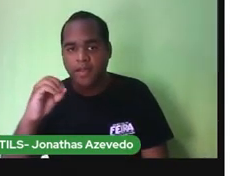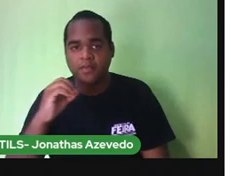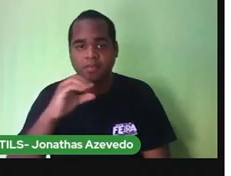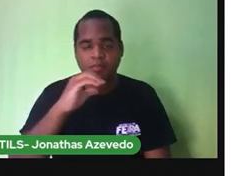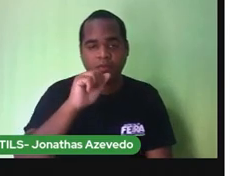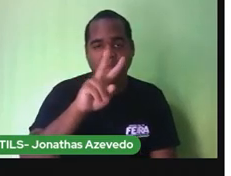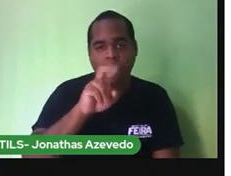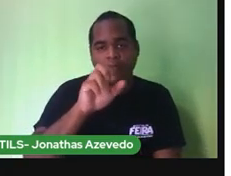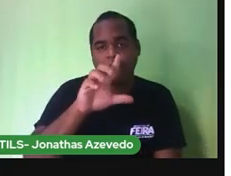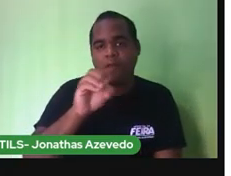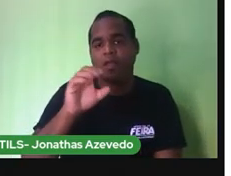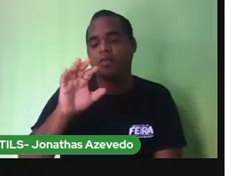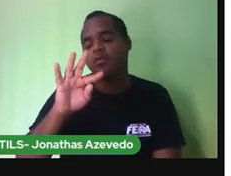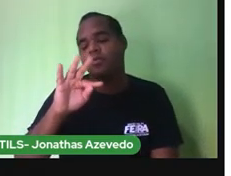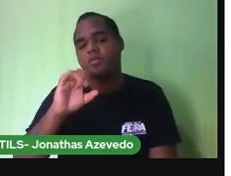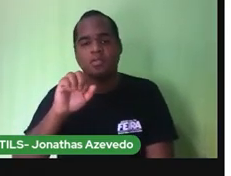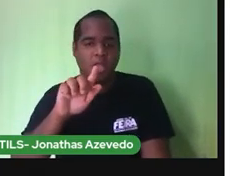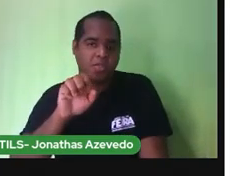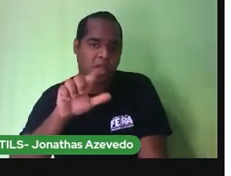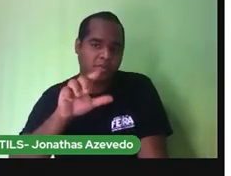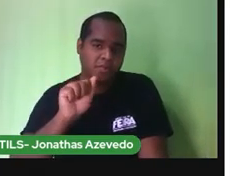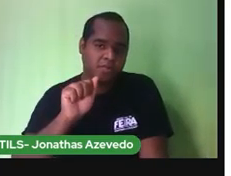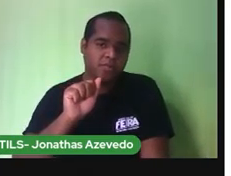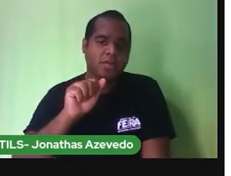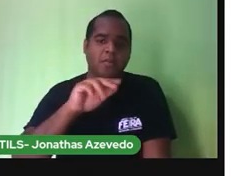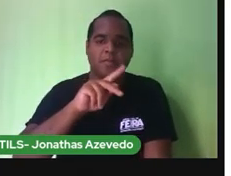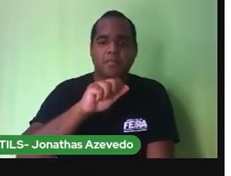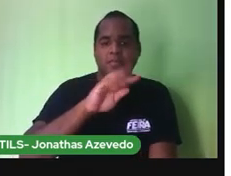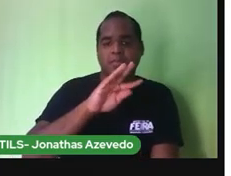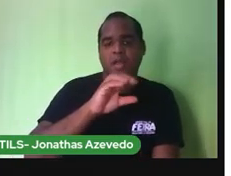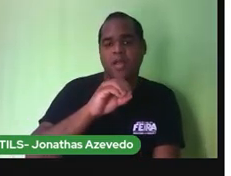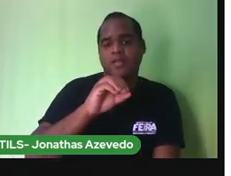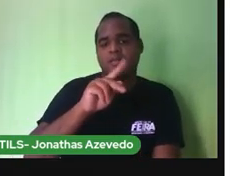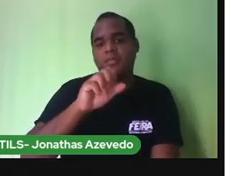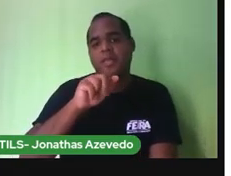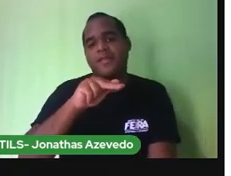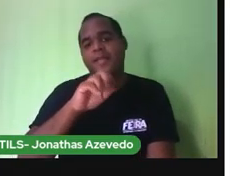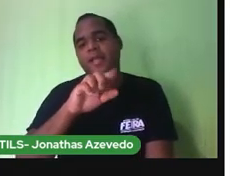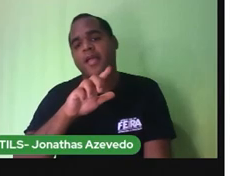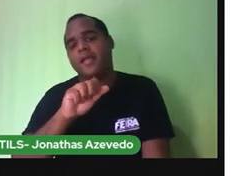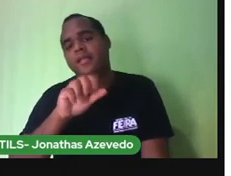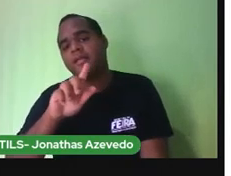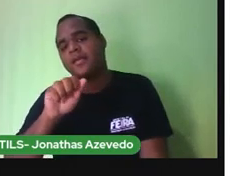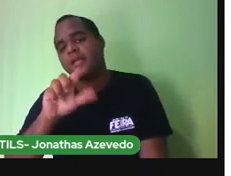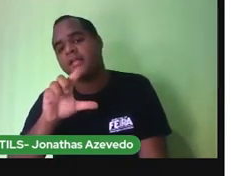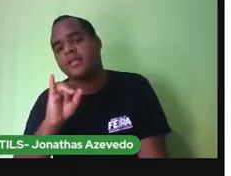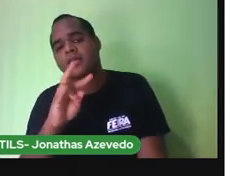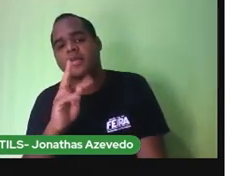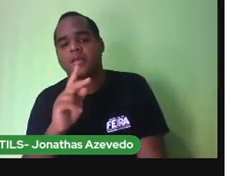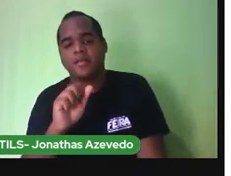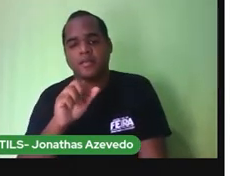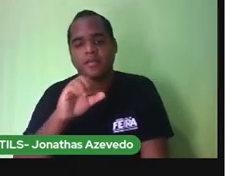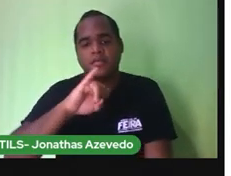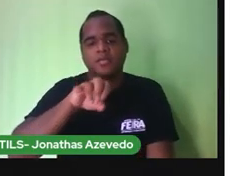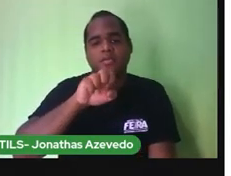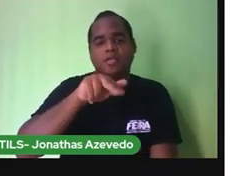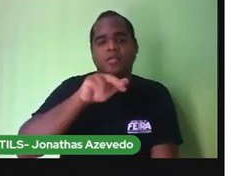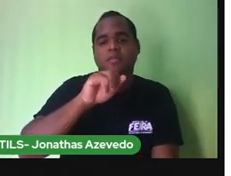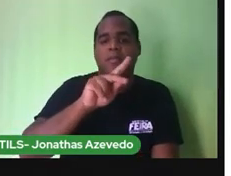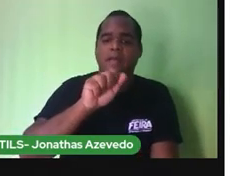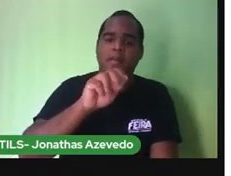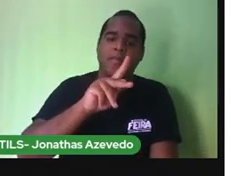cavalo tigela ato panela galinha e Jenipapo